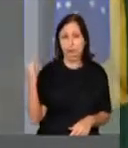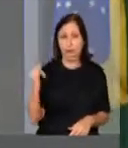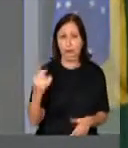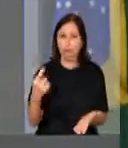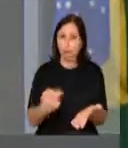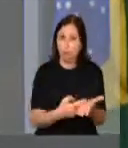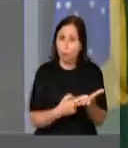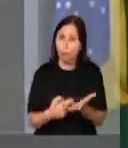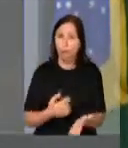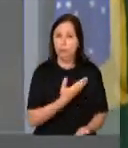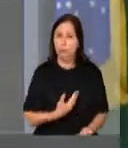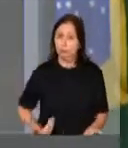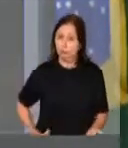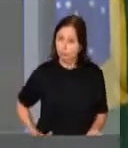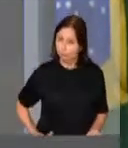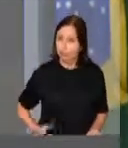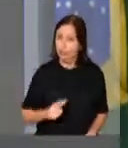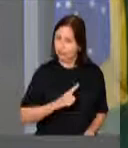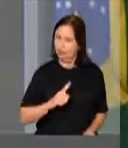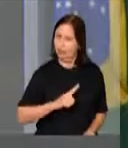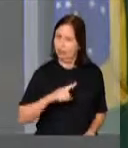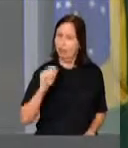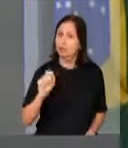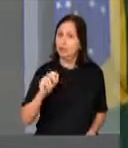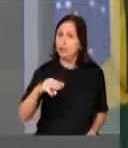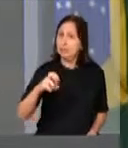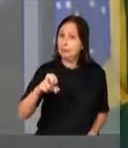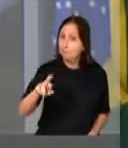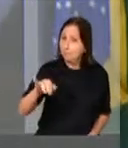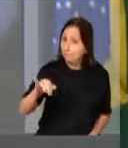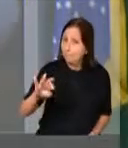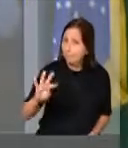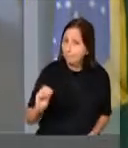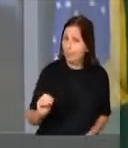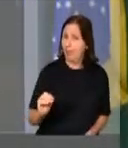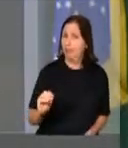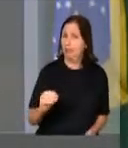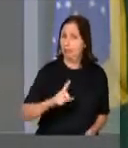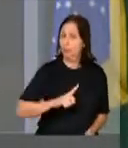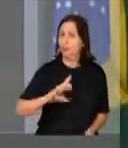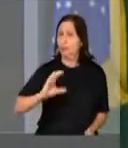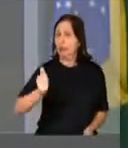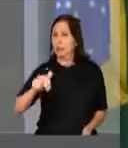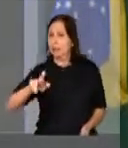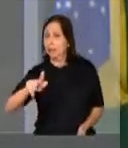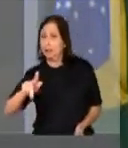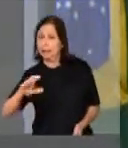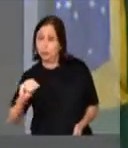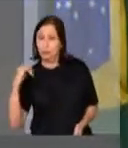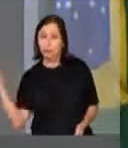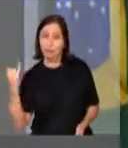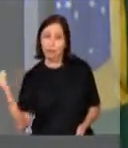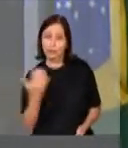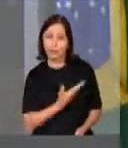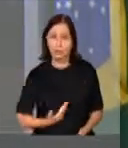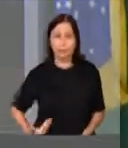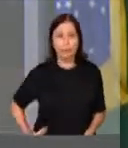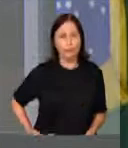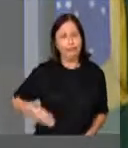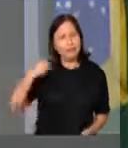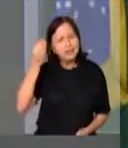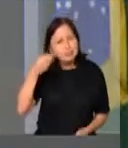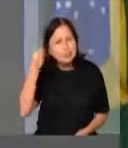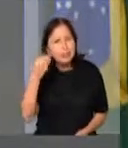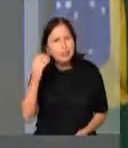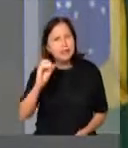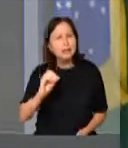governo é com o mérito de fazer um decreto para que os cargos importantes do governo sejam ocupados por pessoas